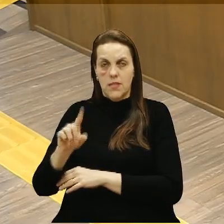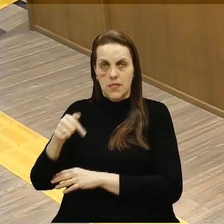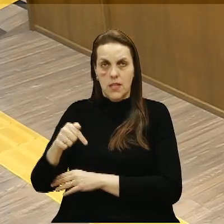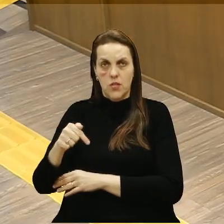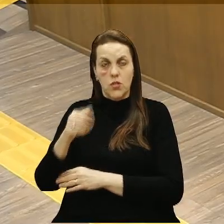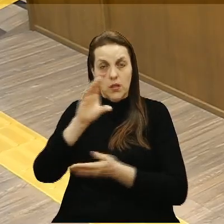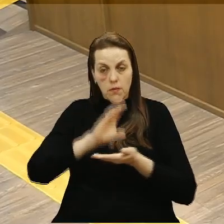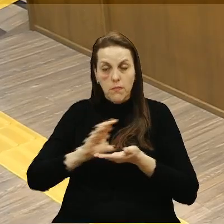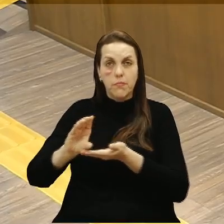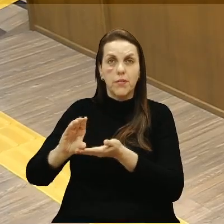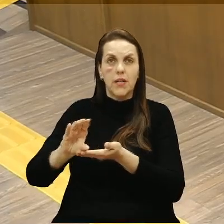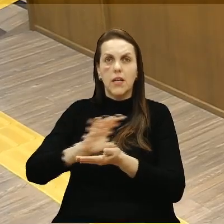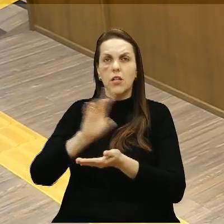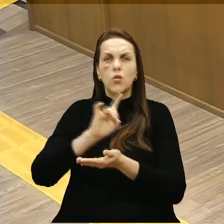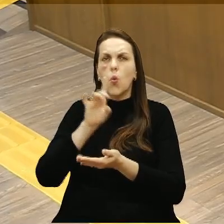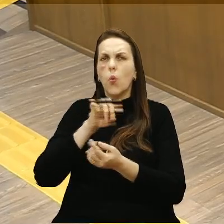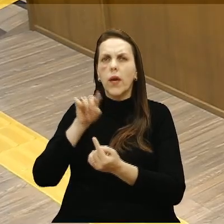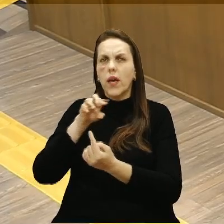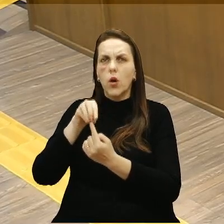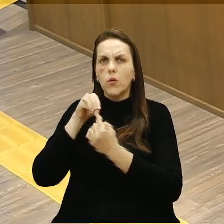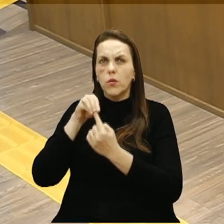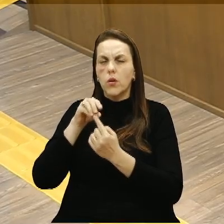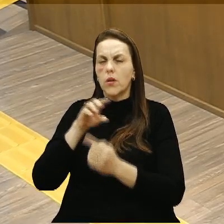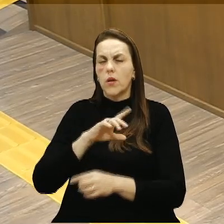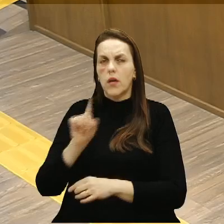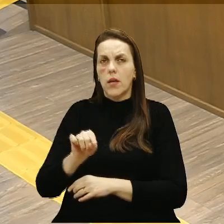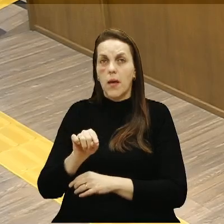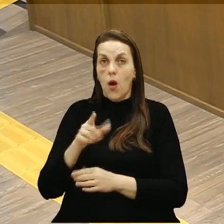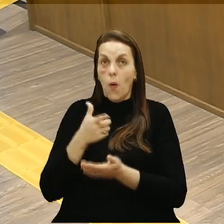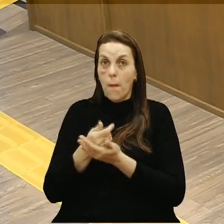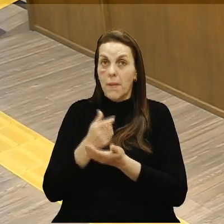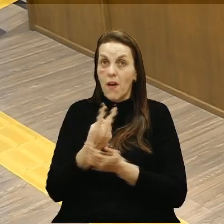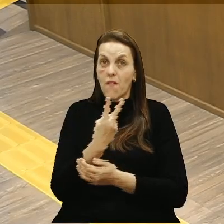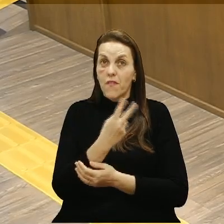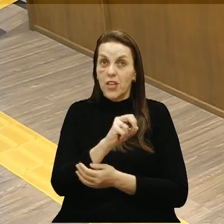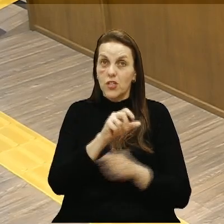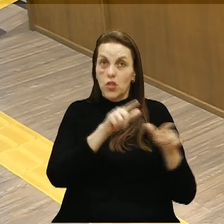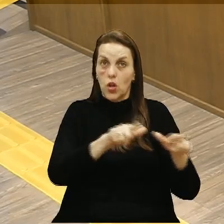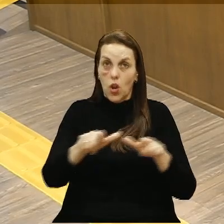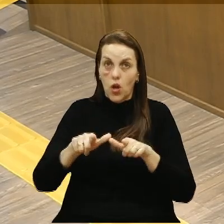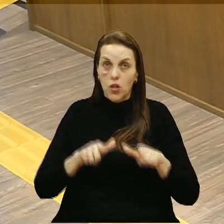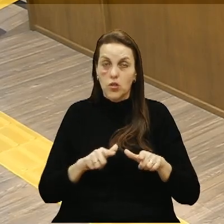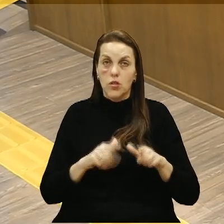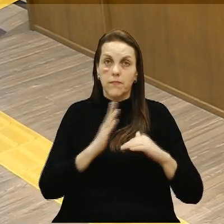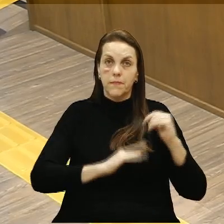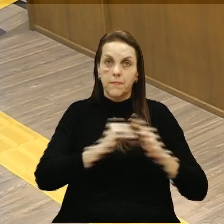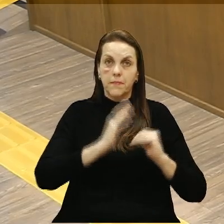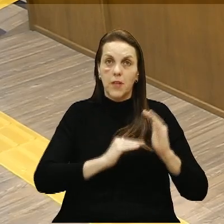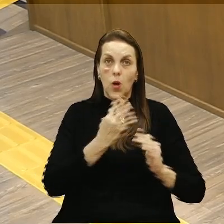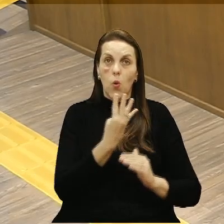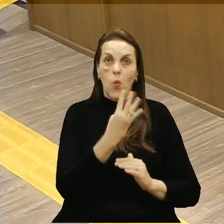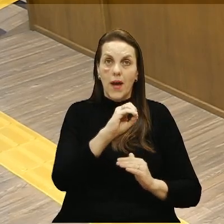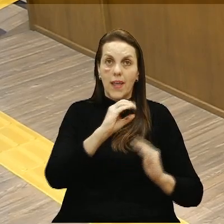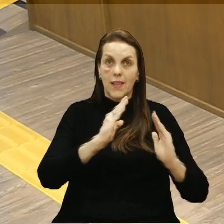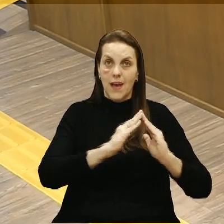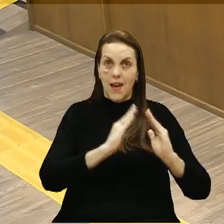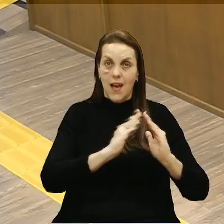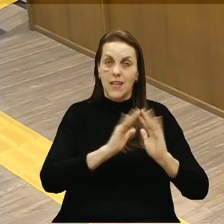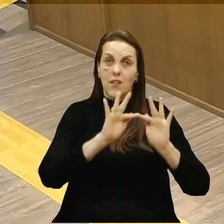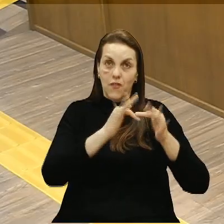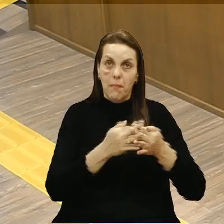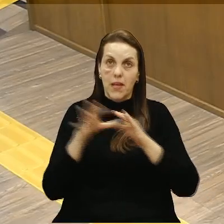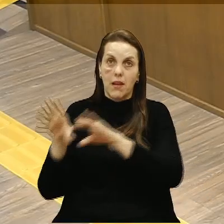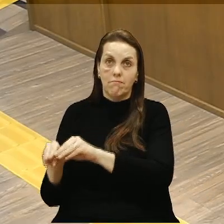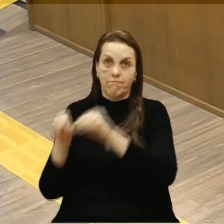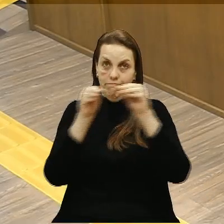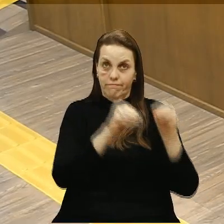serviria exclusivamente para a compra de 20 lotes e para a construção de 40 casas para as famílias que seriam removidas da